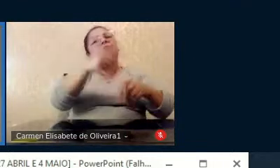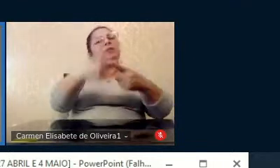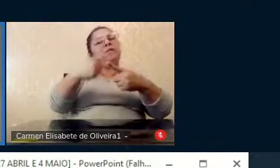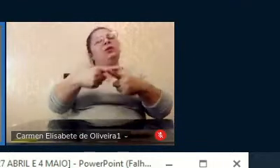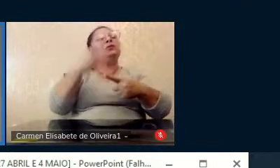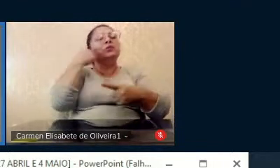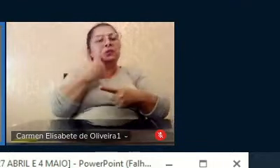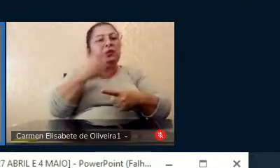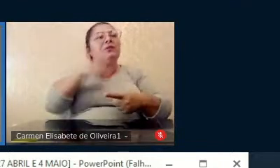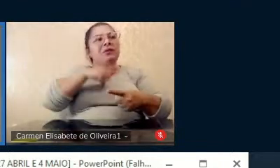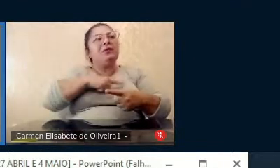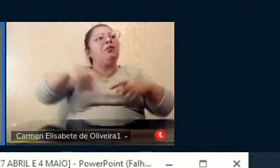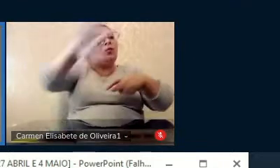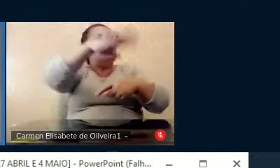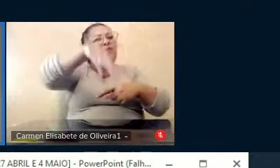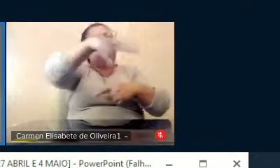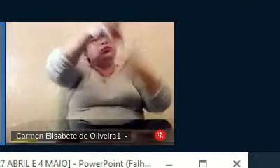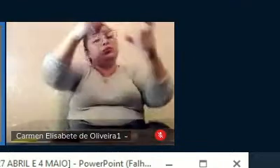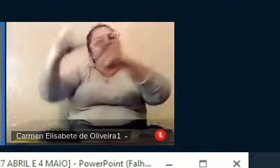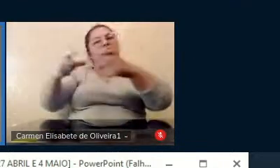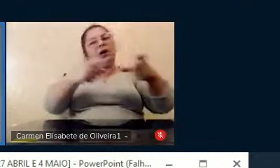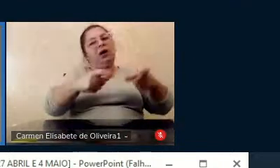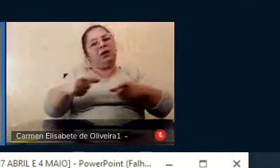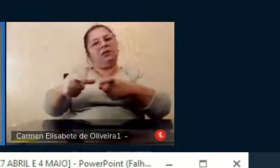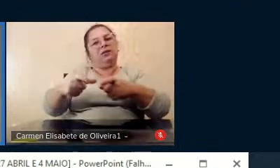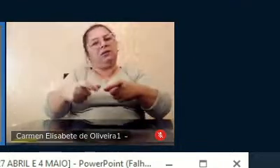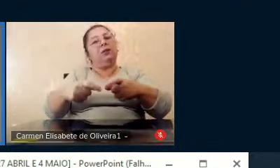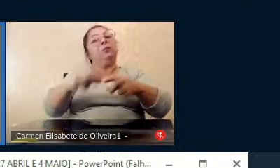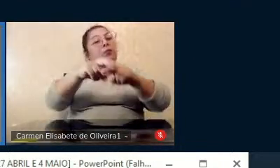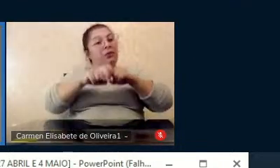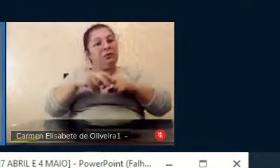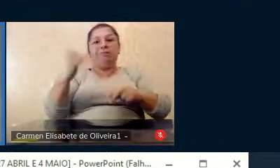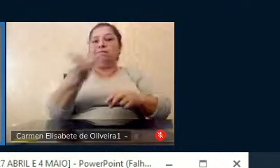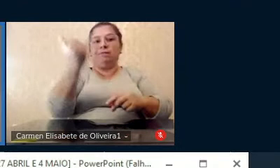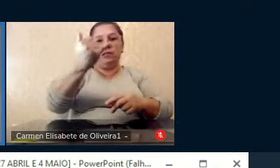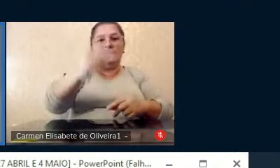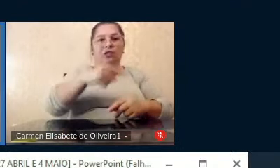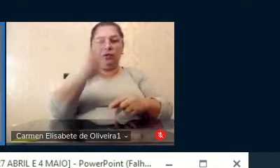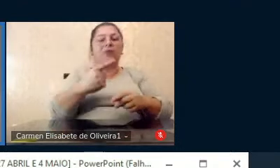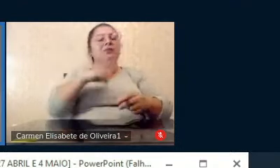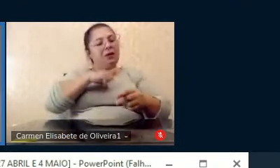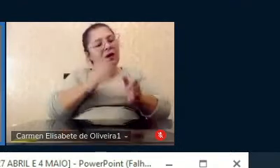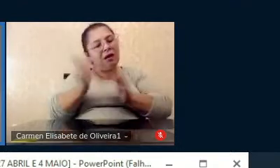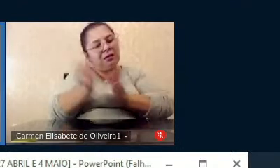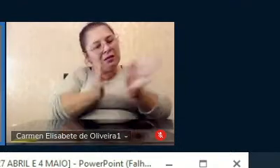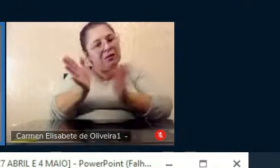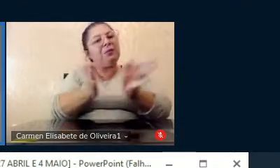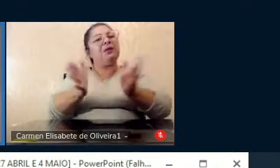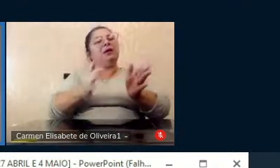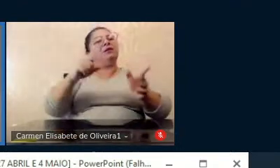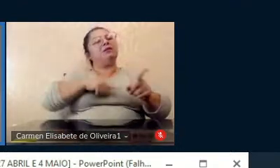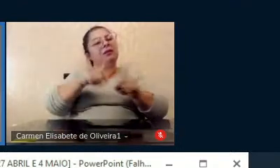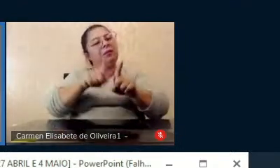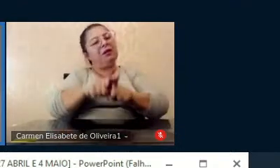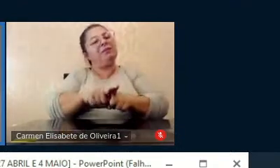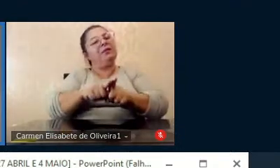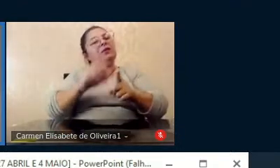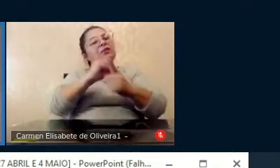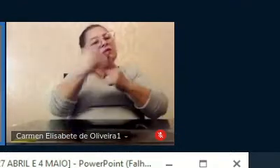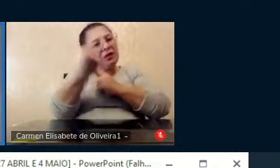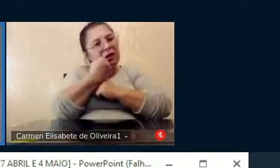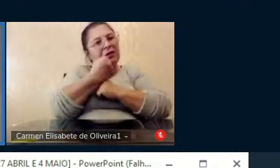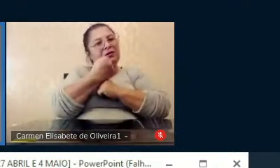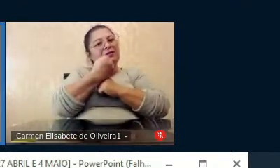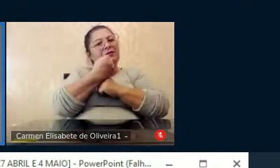os espaços sociais. Então, é muito importante que nós tenhamos toda essa acessibilidade, todo esse engajamento social